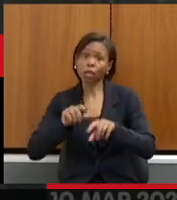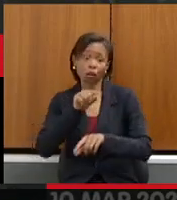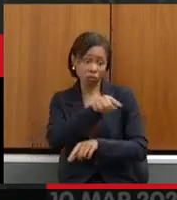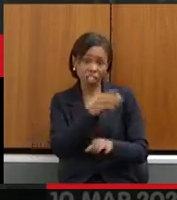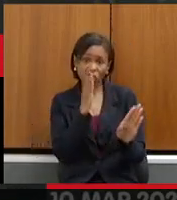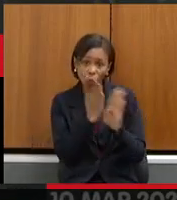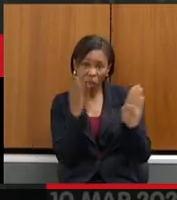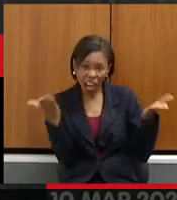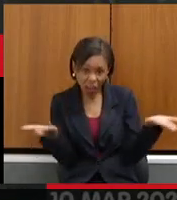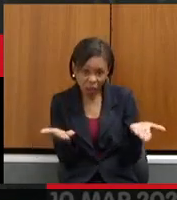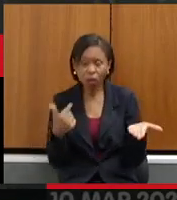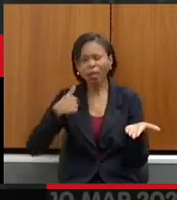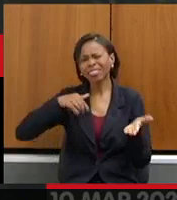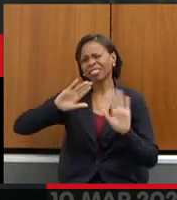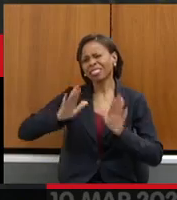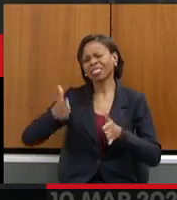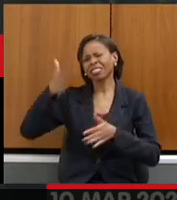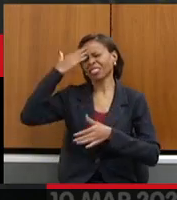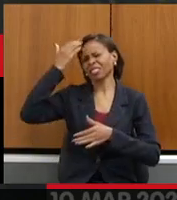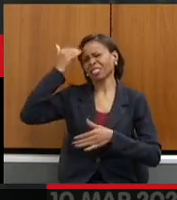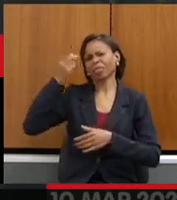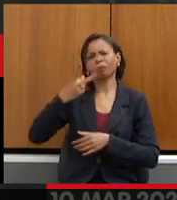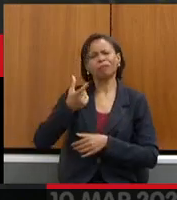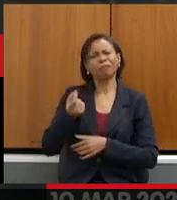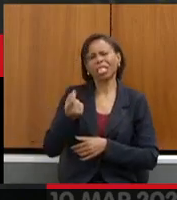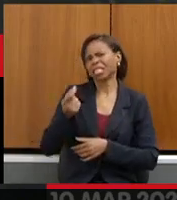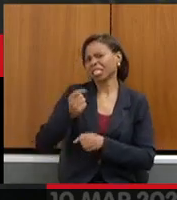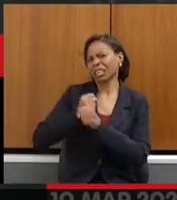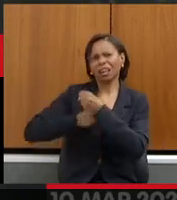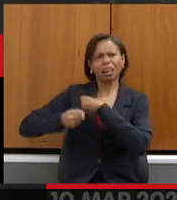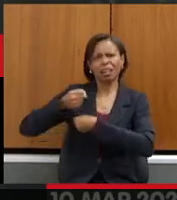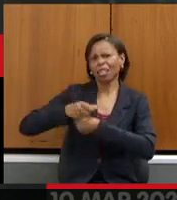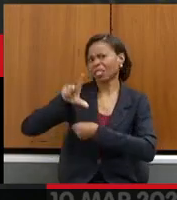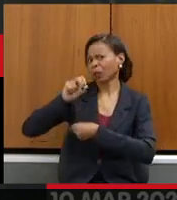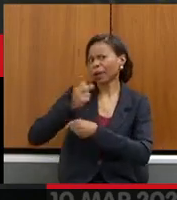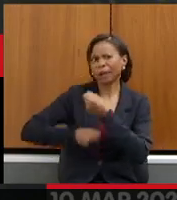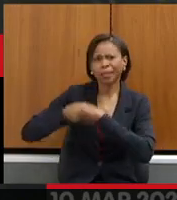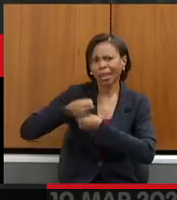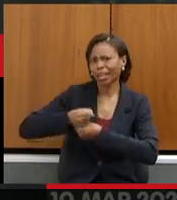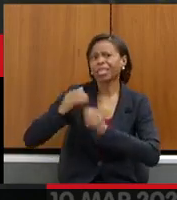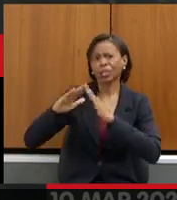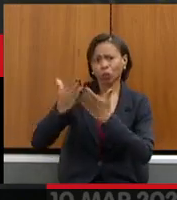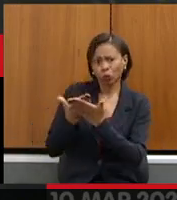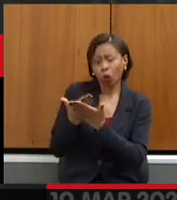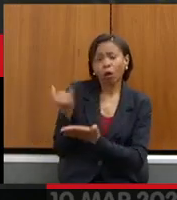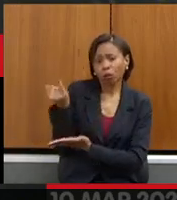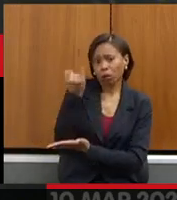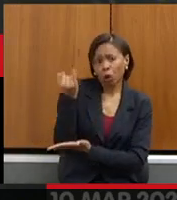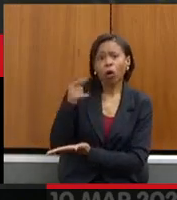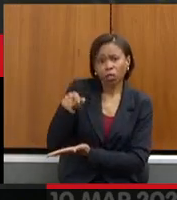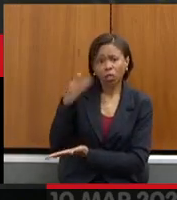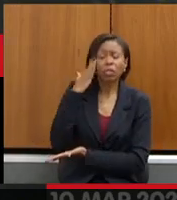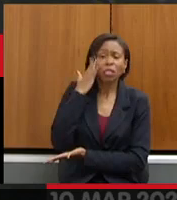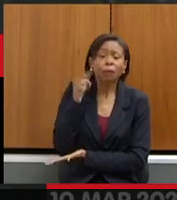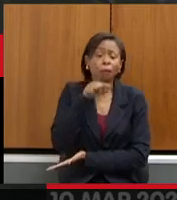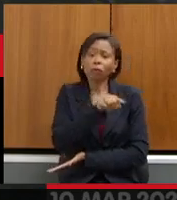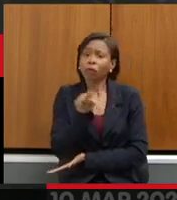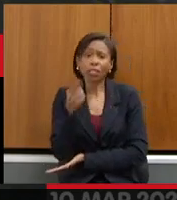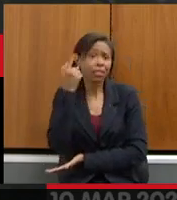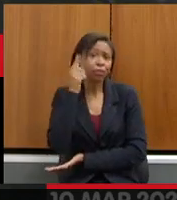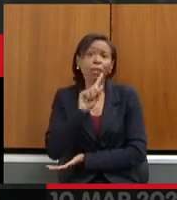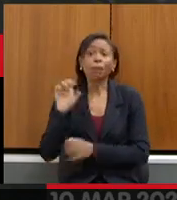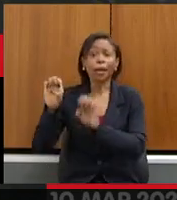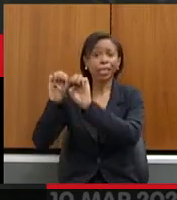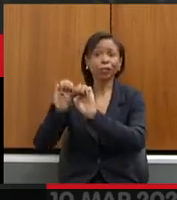agora nós sabemos a 20 anos há 30 anos a 50 anos nós sabemos da importância da escola mas o que vocês ainda não sabem são as condições estruturais